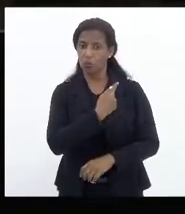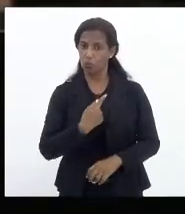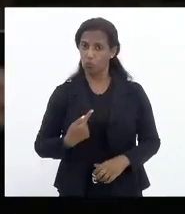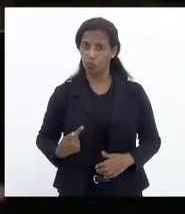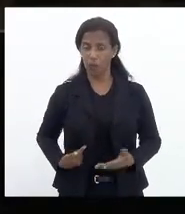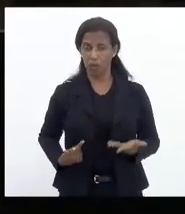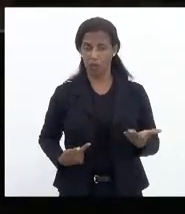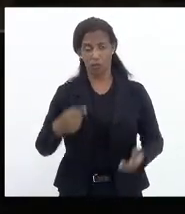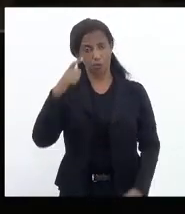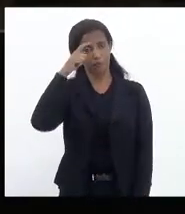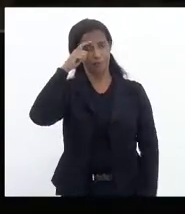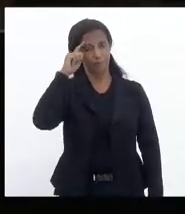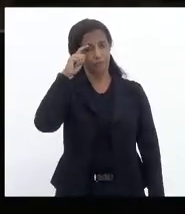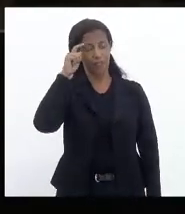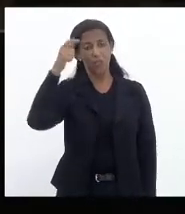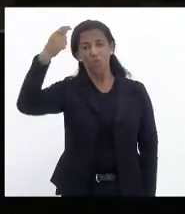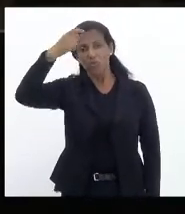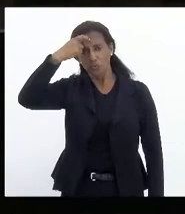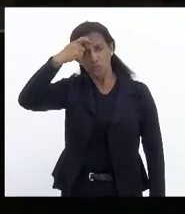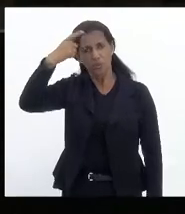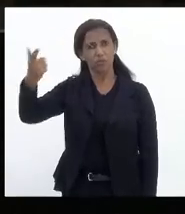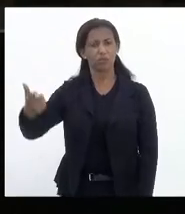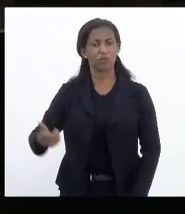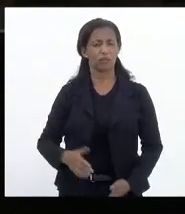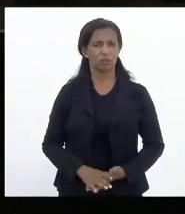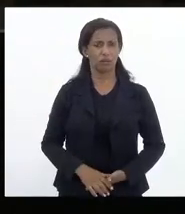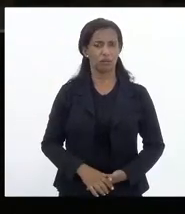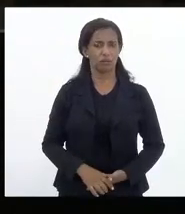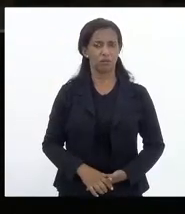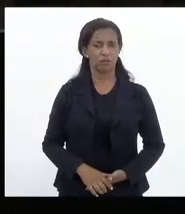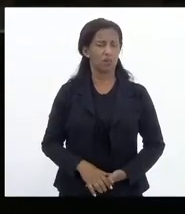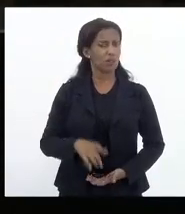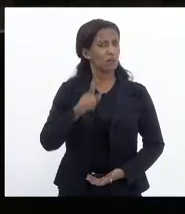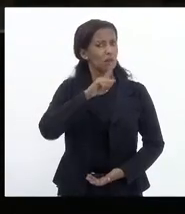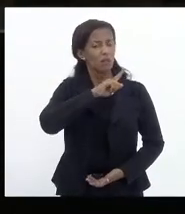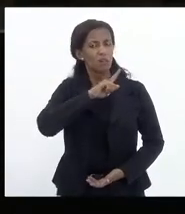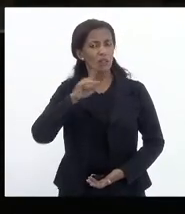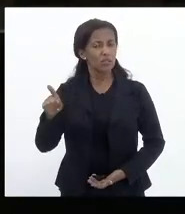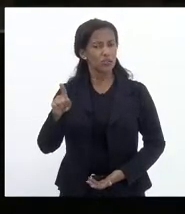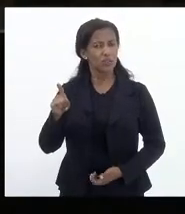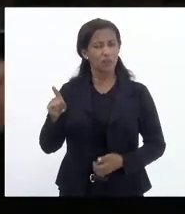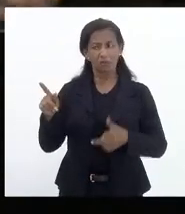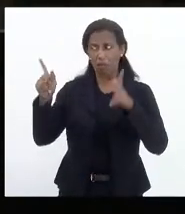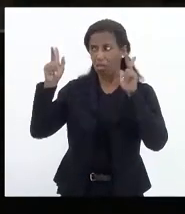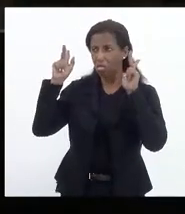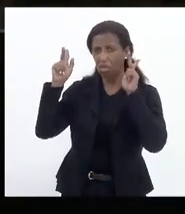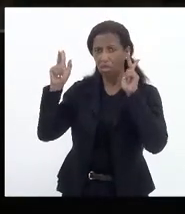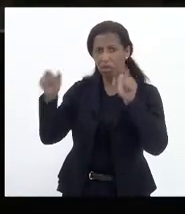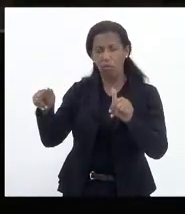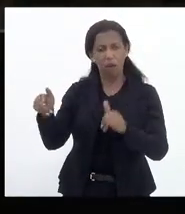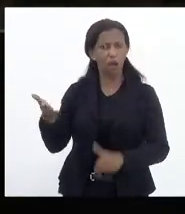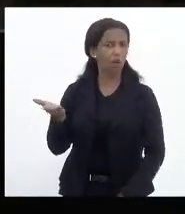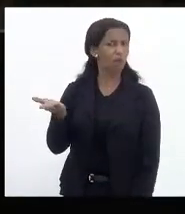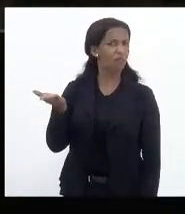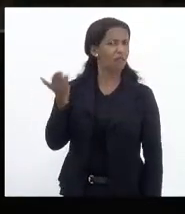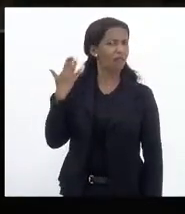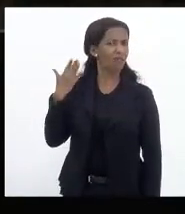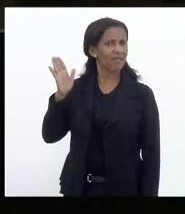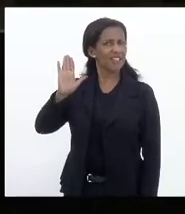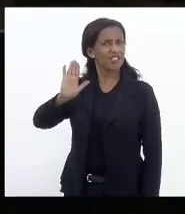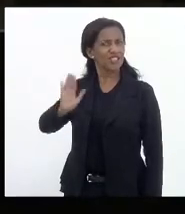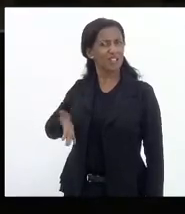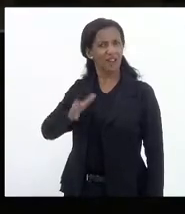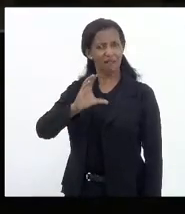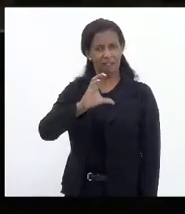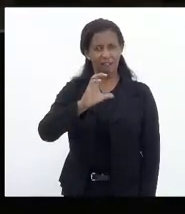governador Cláudio Castro tenha juízo de não cometer o mesmo erro que lá atrás o